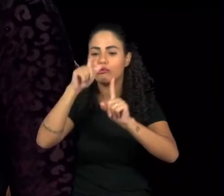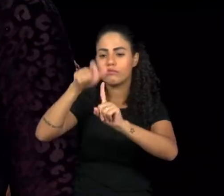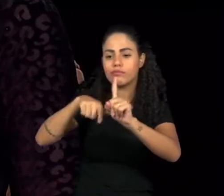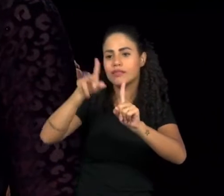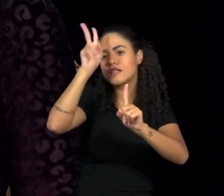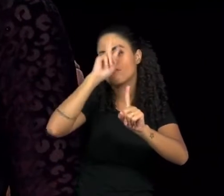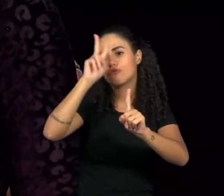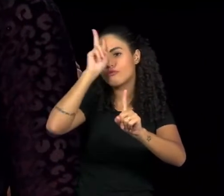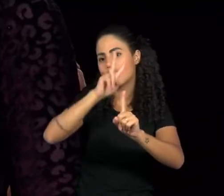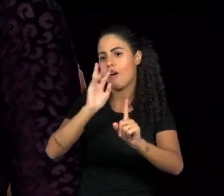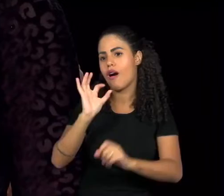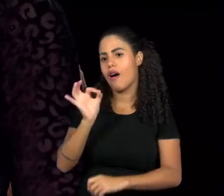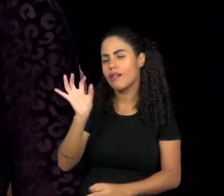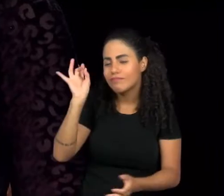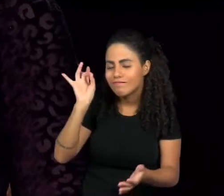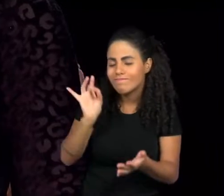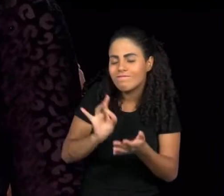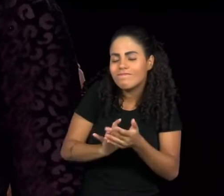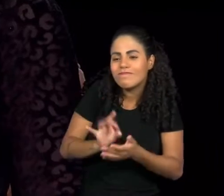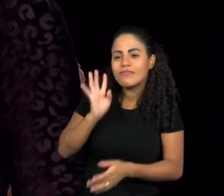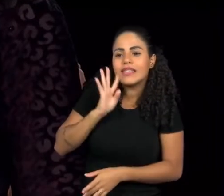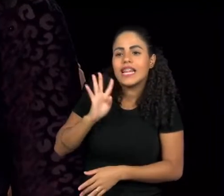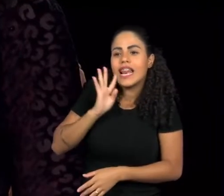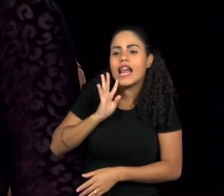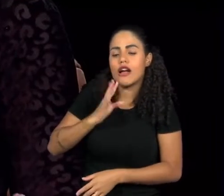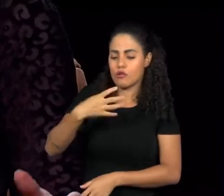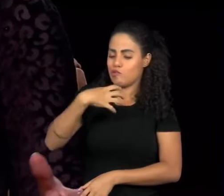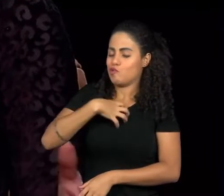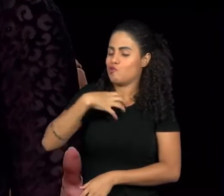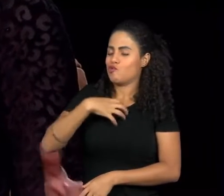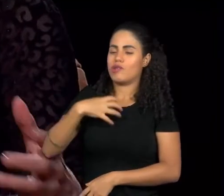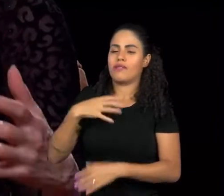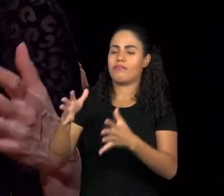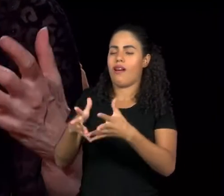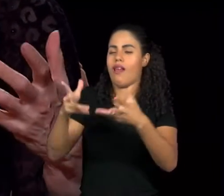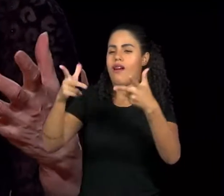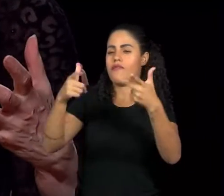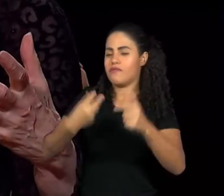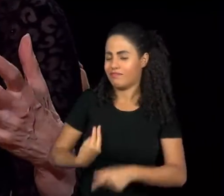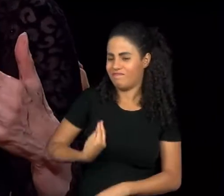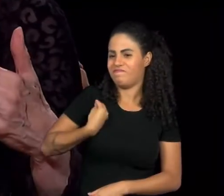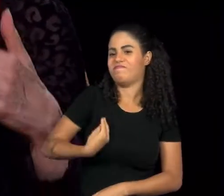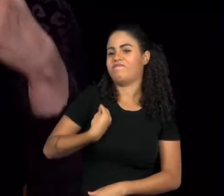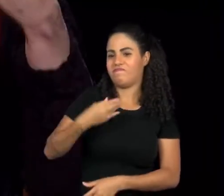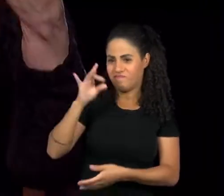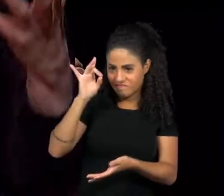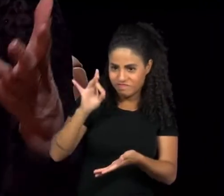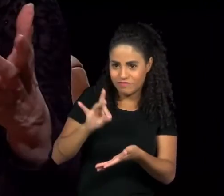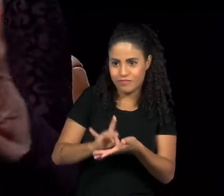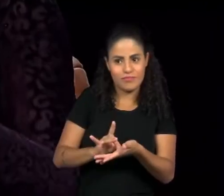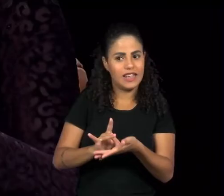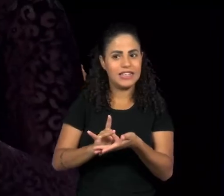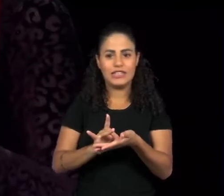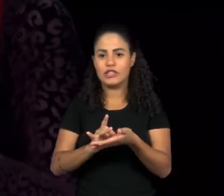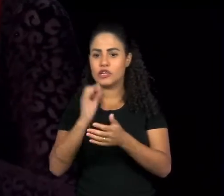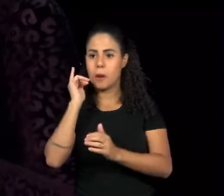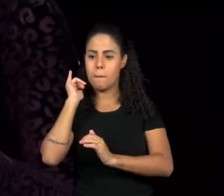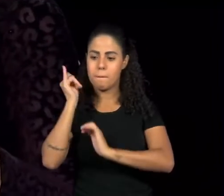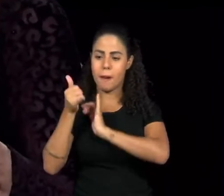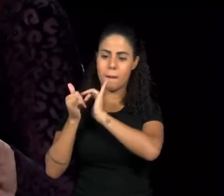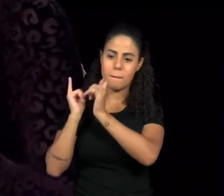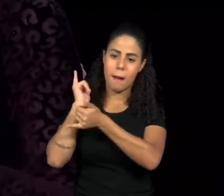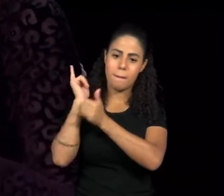é uma forma maravilhosa de viver e de suportar as coisas,